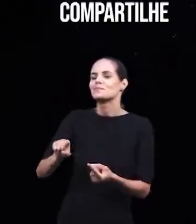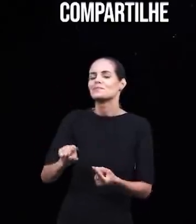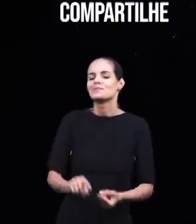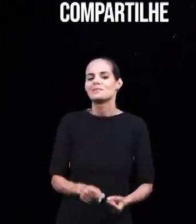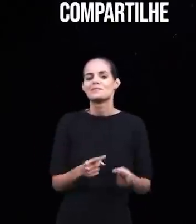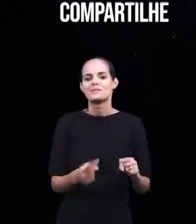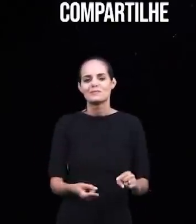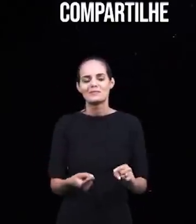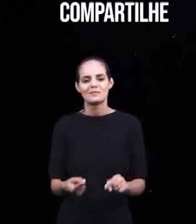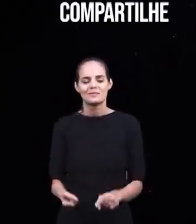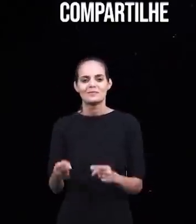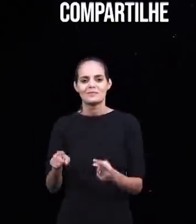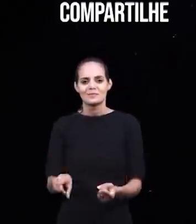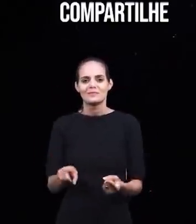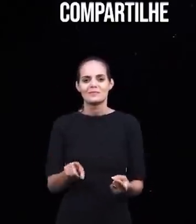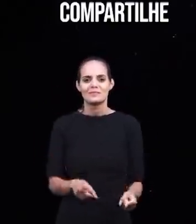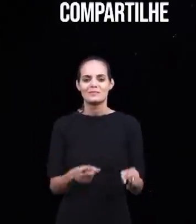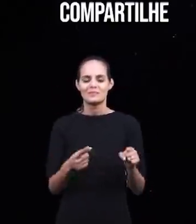jardim.